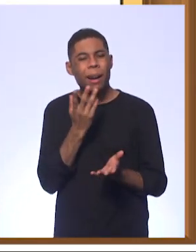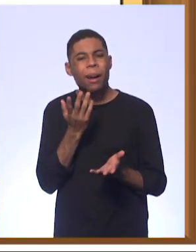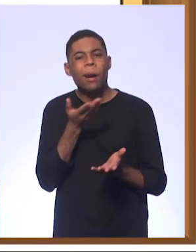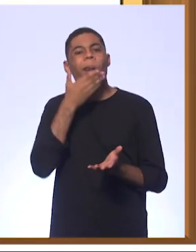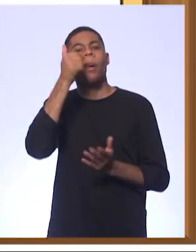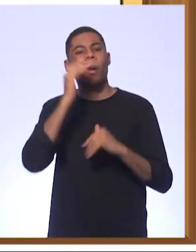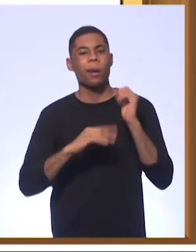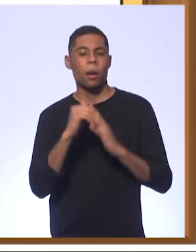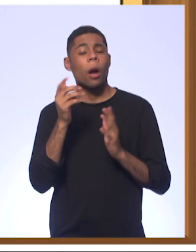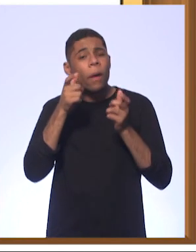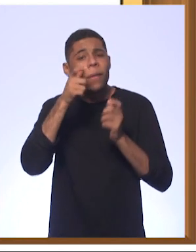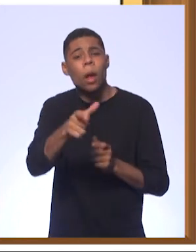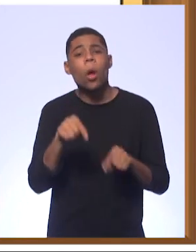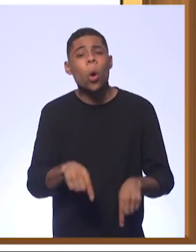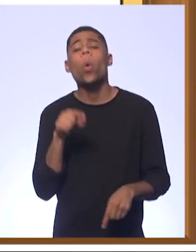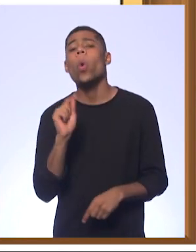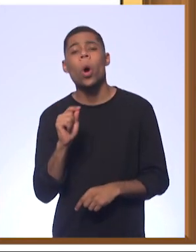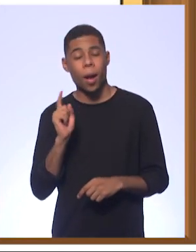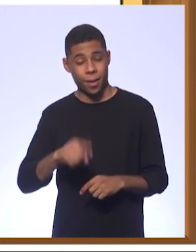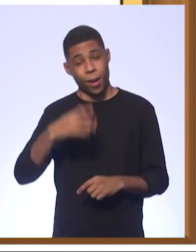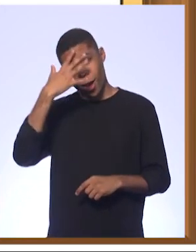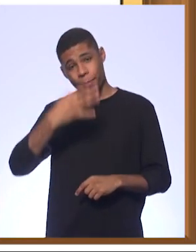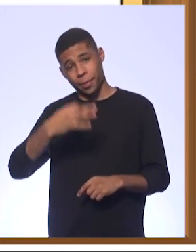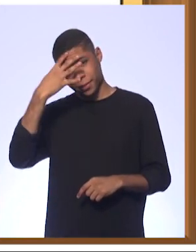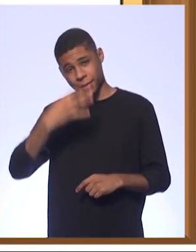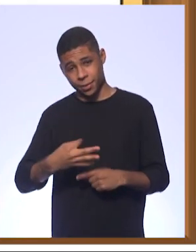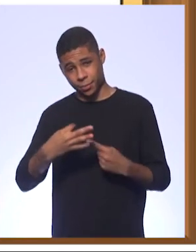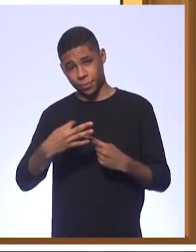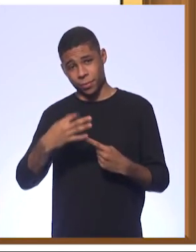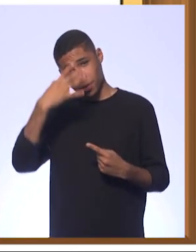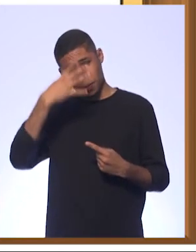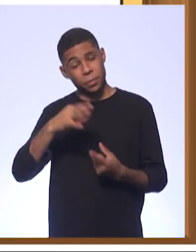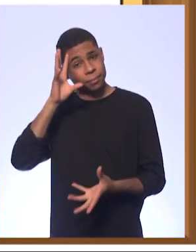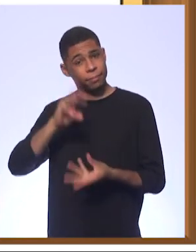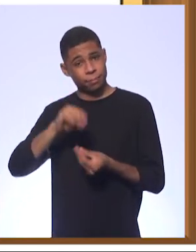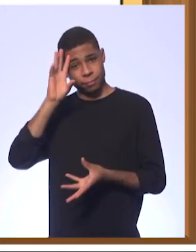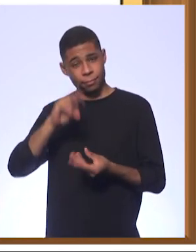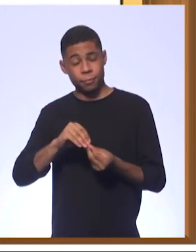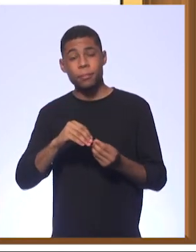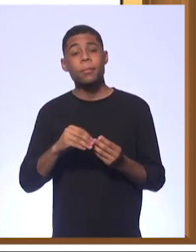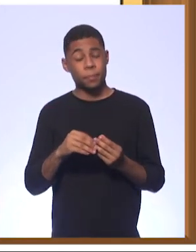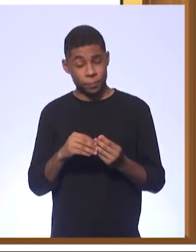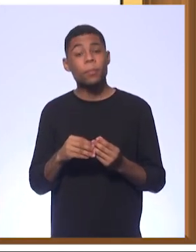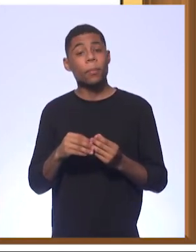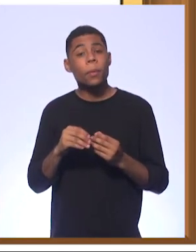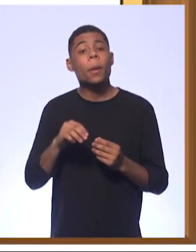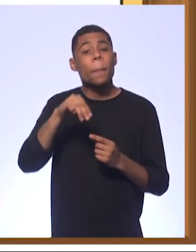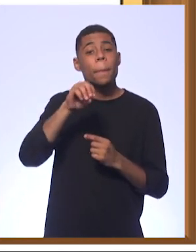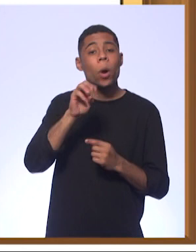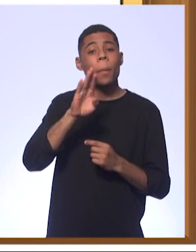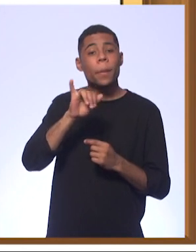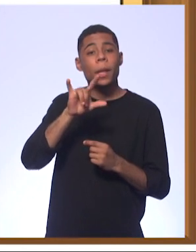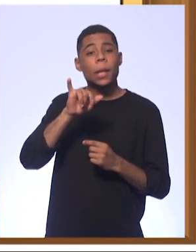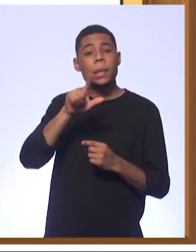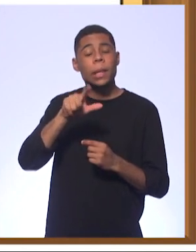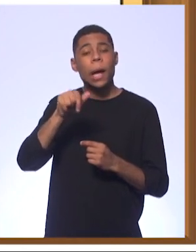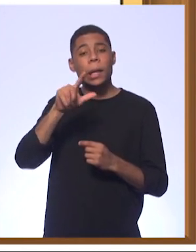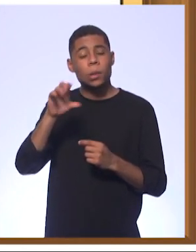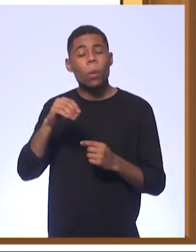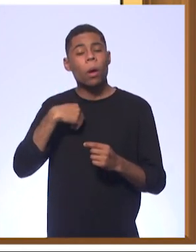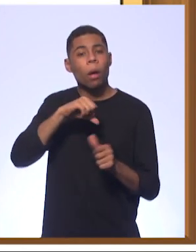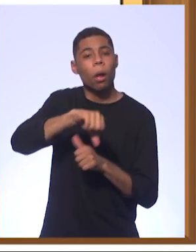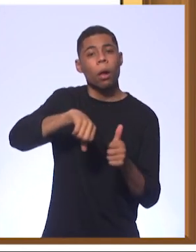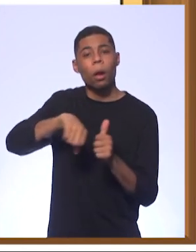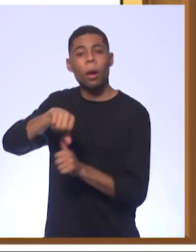O que me interessa hoje é a compreensão leitora. Então, essa é a ideia, mobilização. Para fazer a